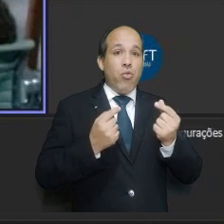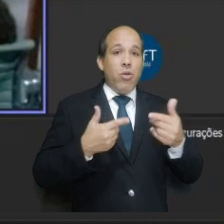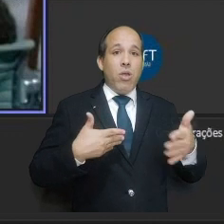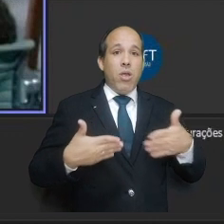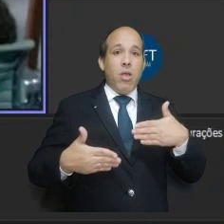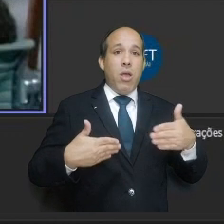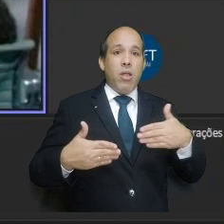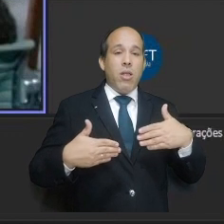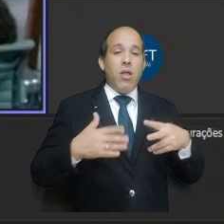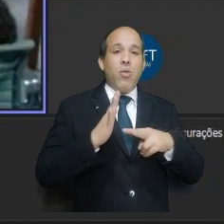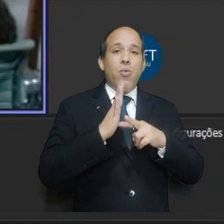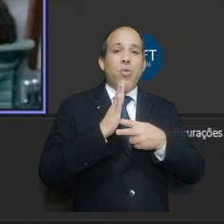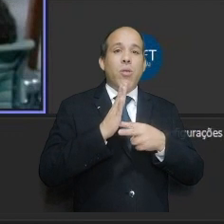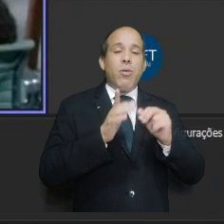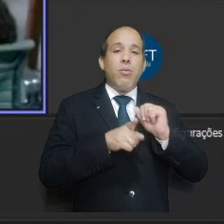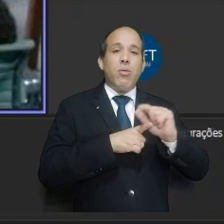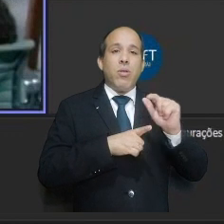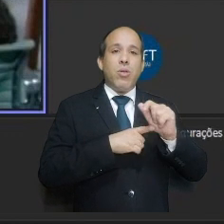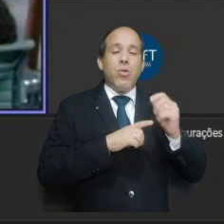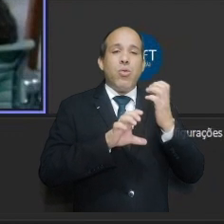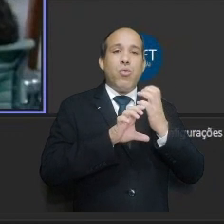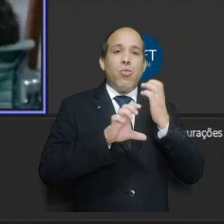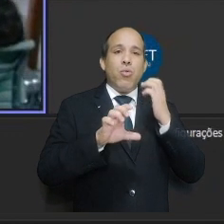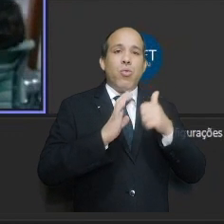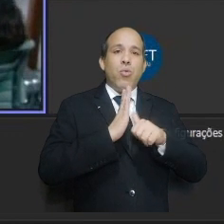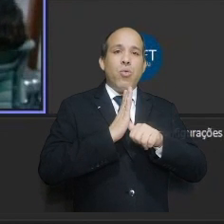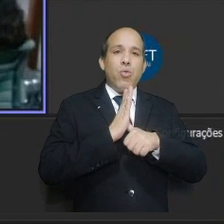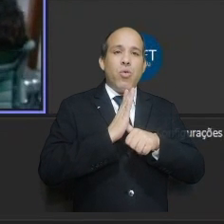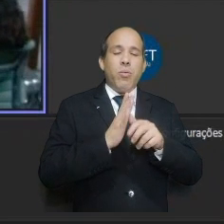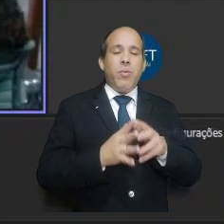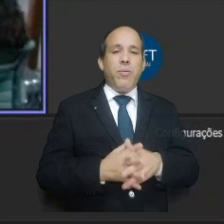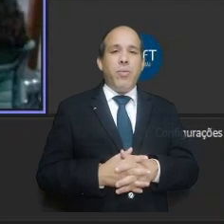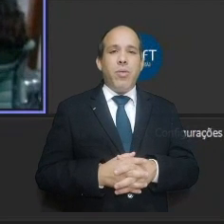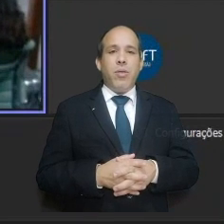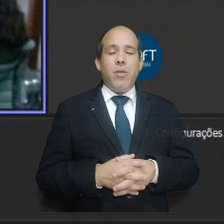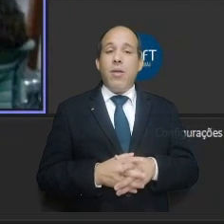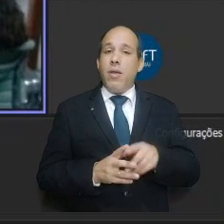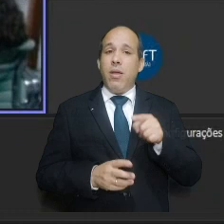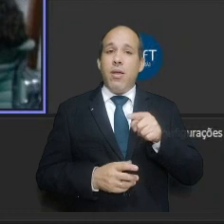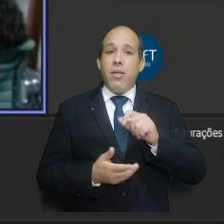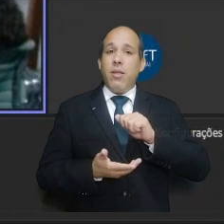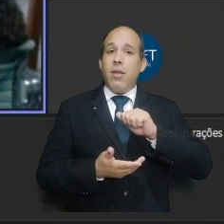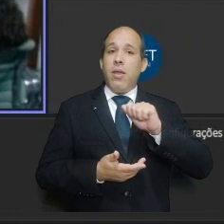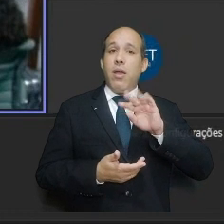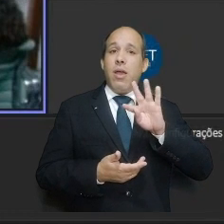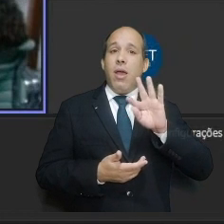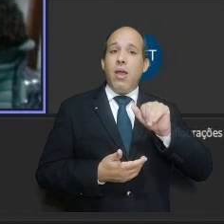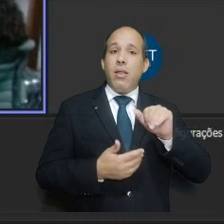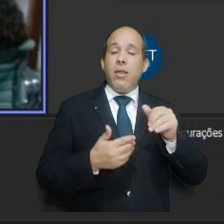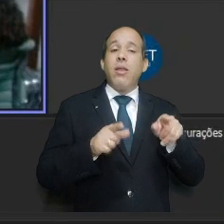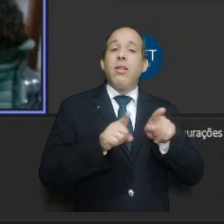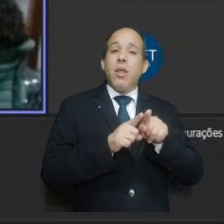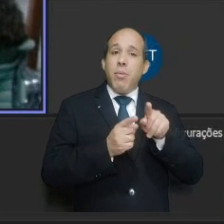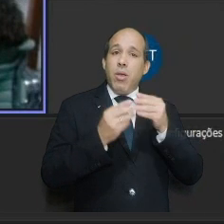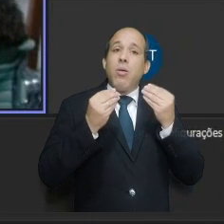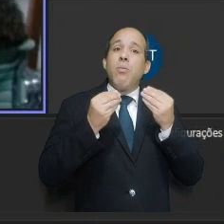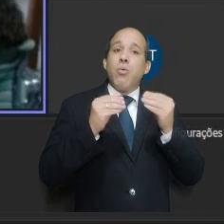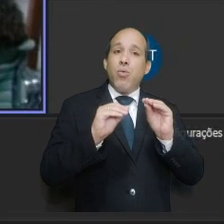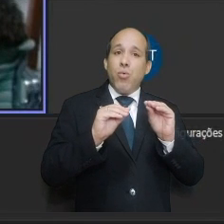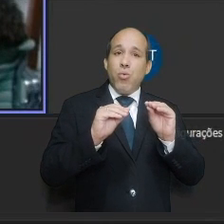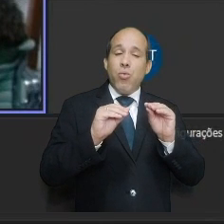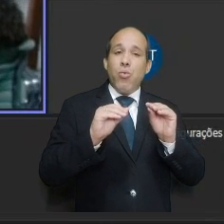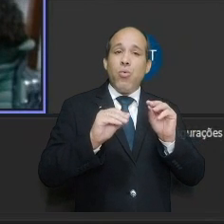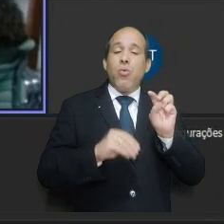do dinheiro que estava sendo arrecadado com o condomínio do clube de engenharia. Essa ata, ela foi